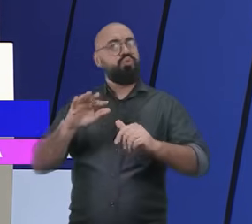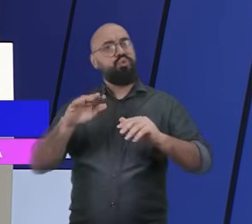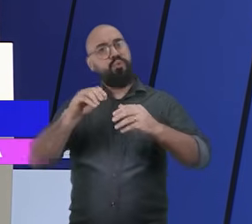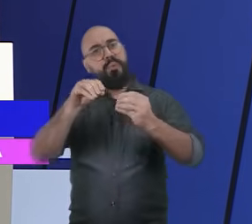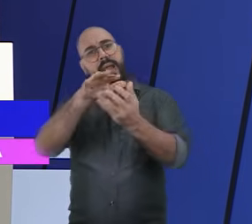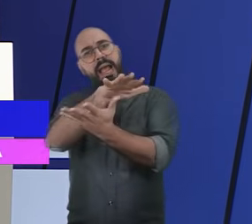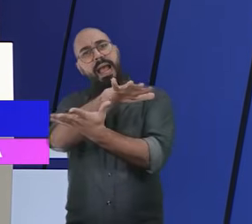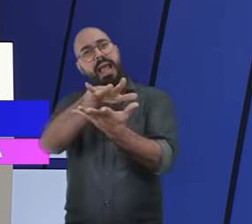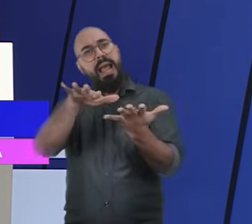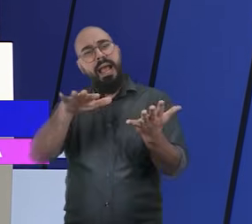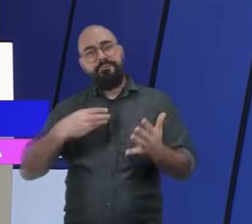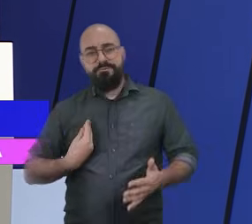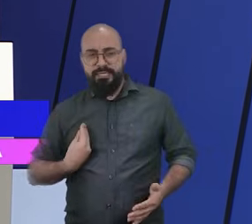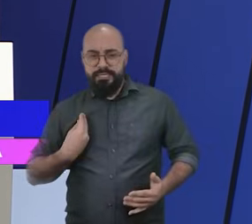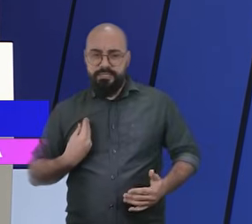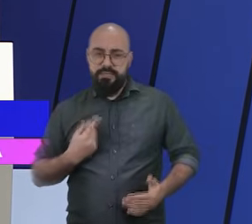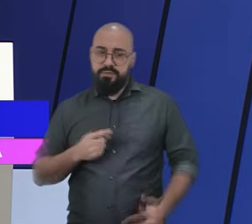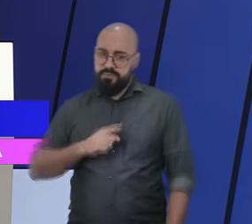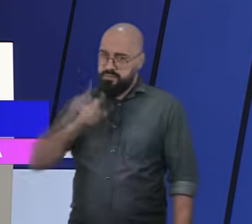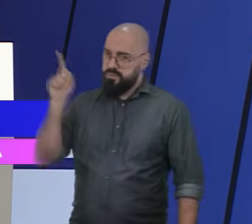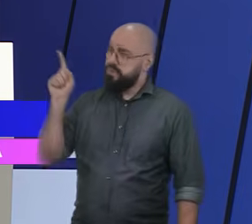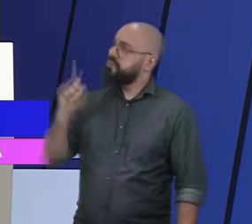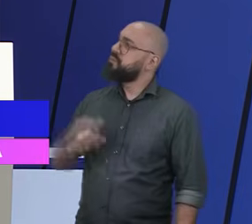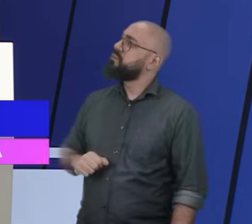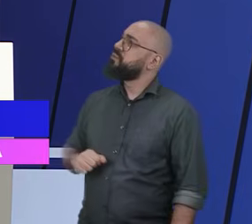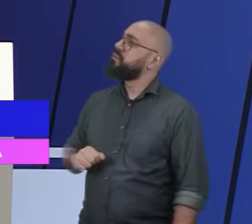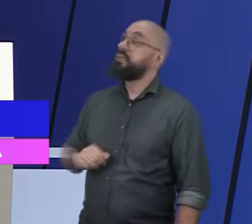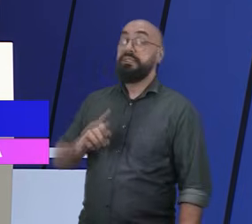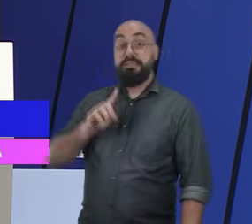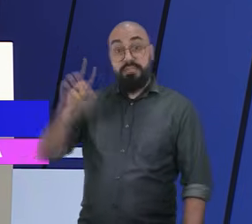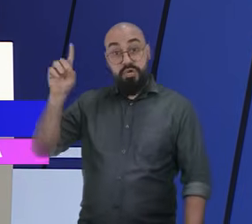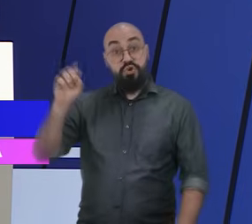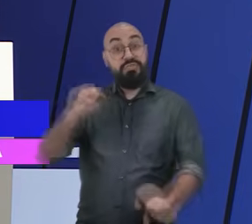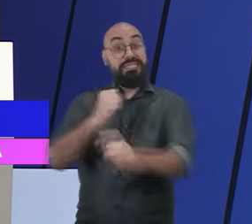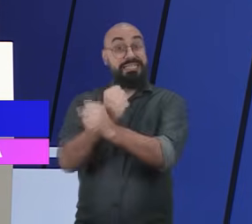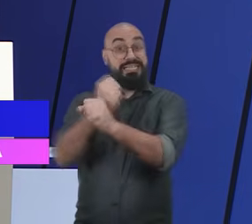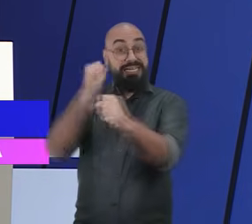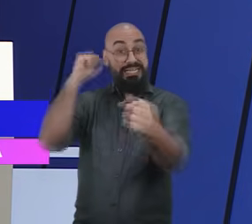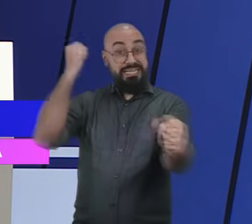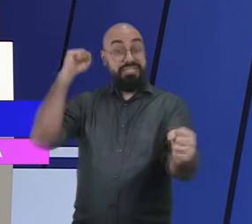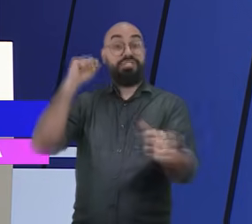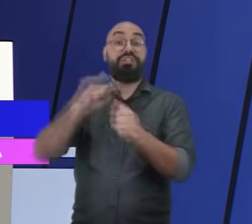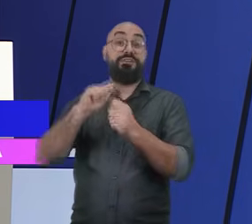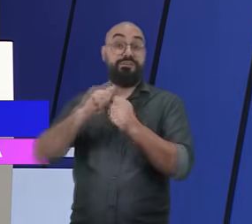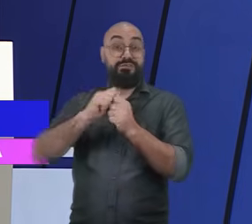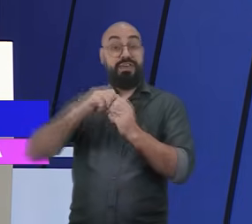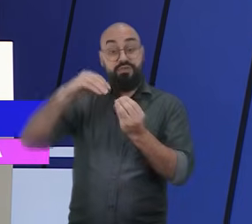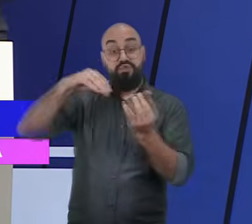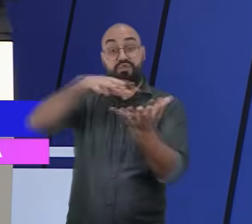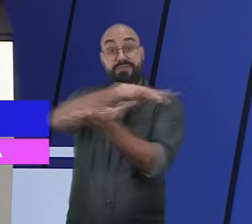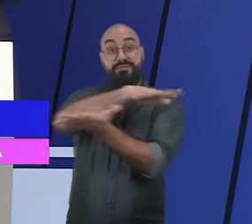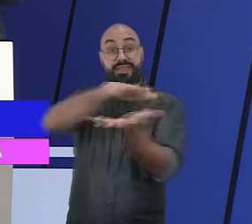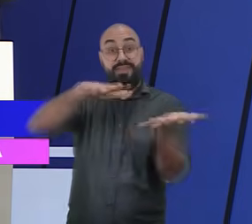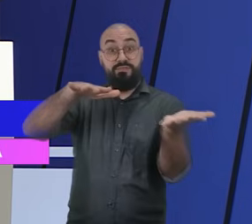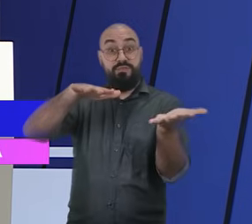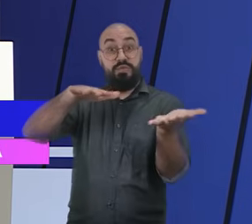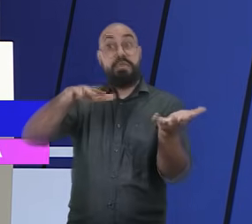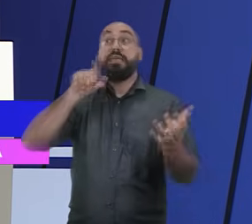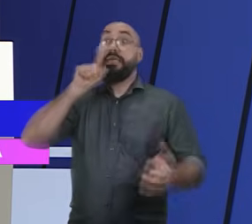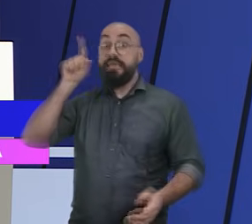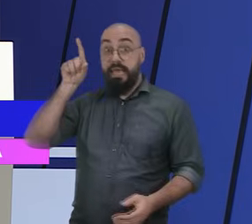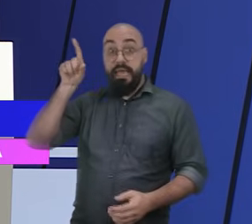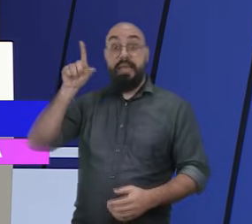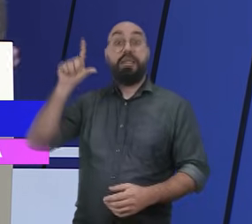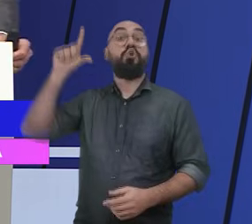citação aqui. Deus é tão grande que criou o universo, e ele é tão pequeno que pode viver no